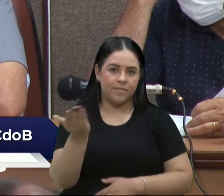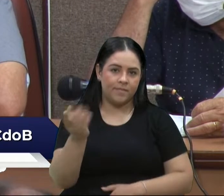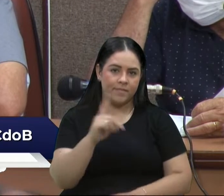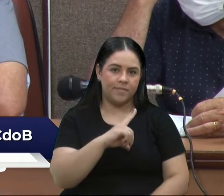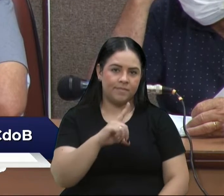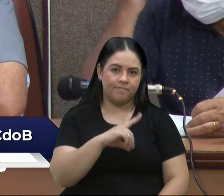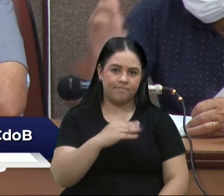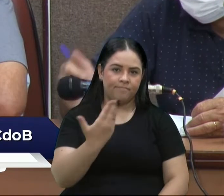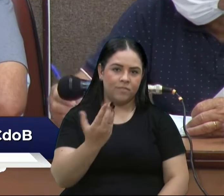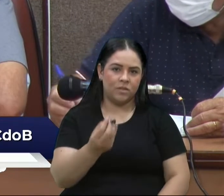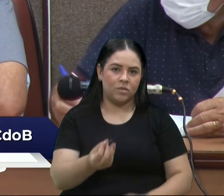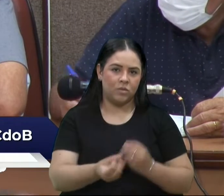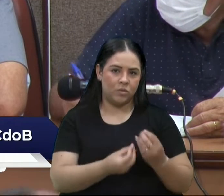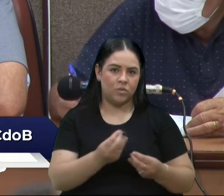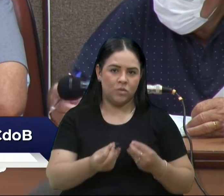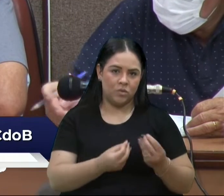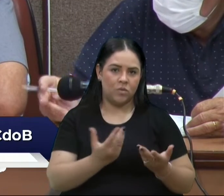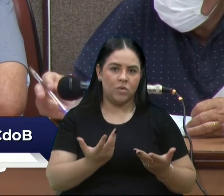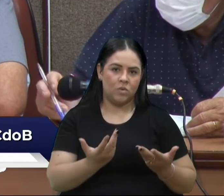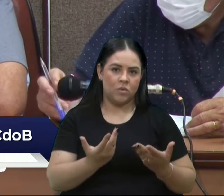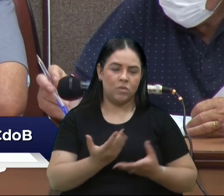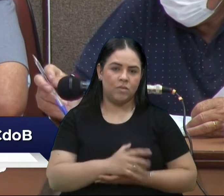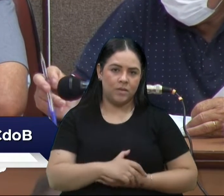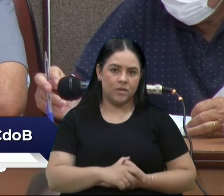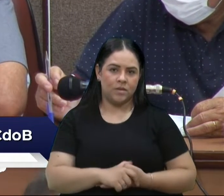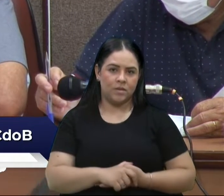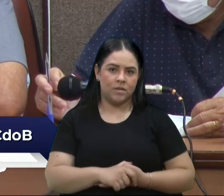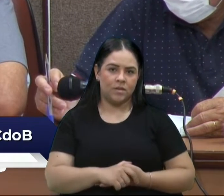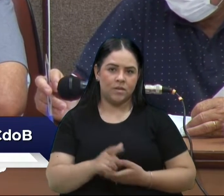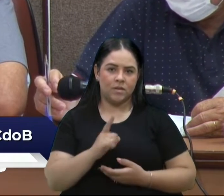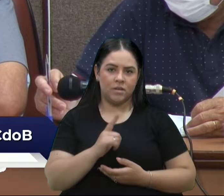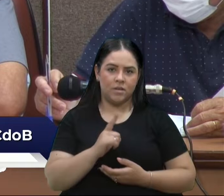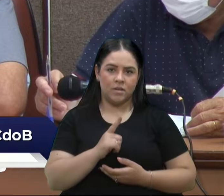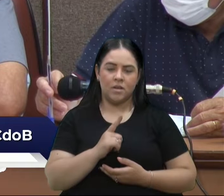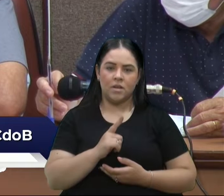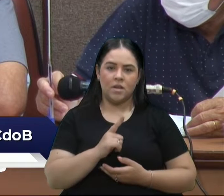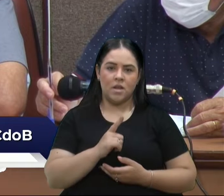com jogar a criança com a água suja fora, né?